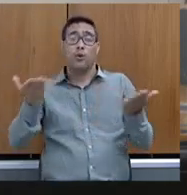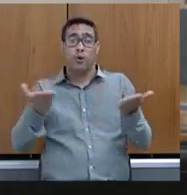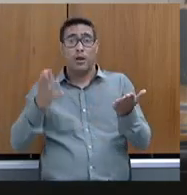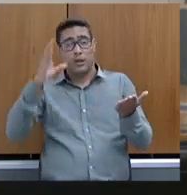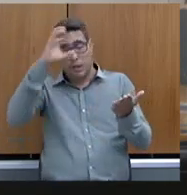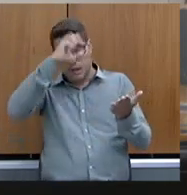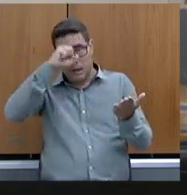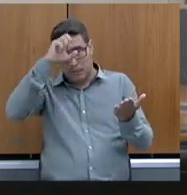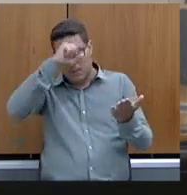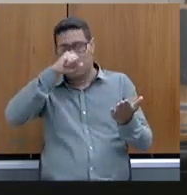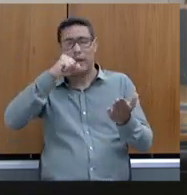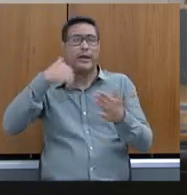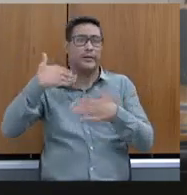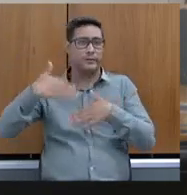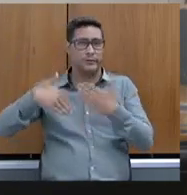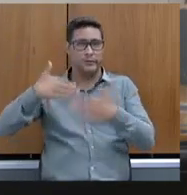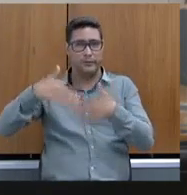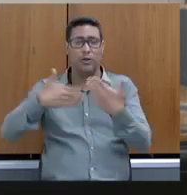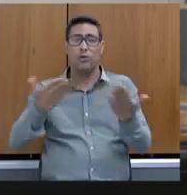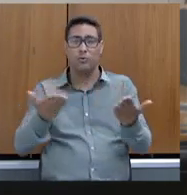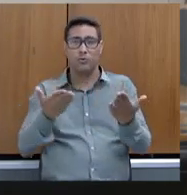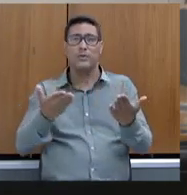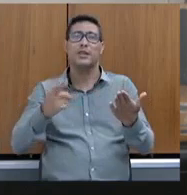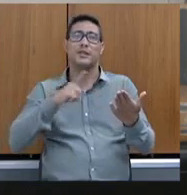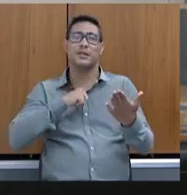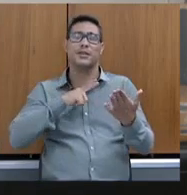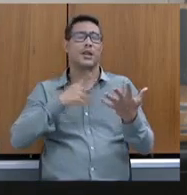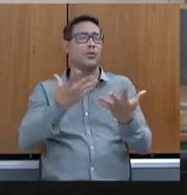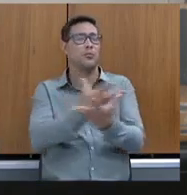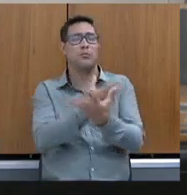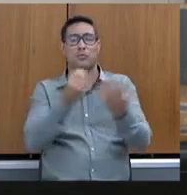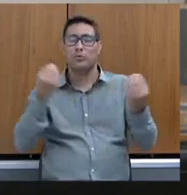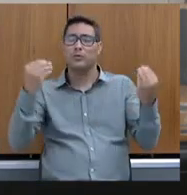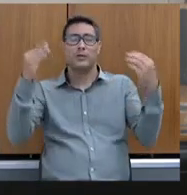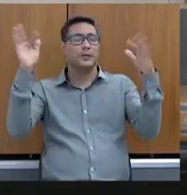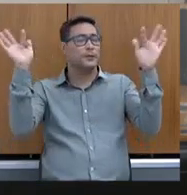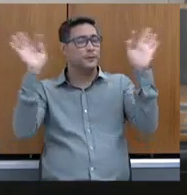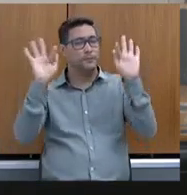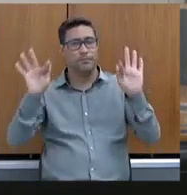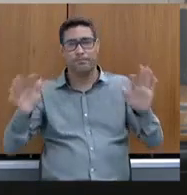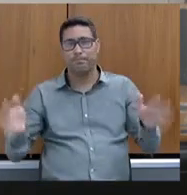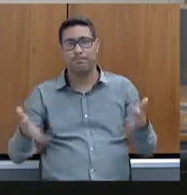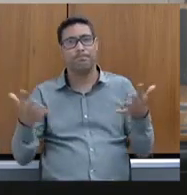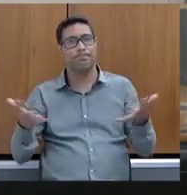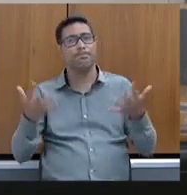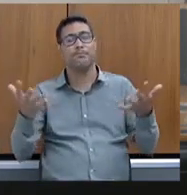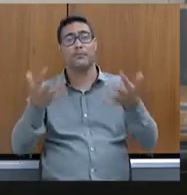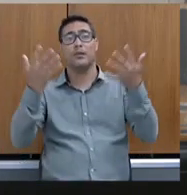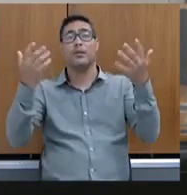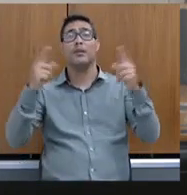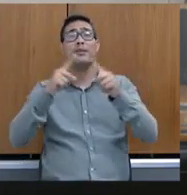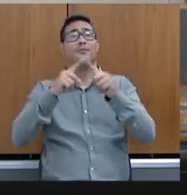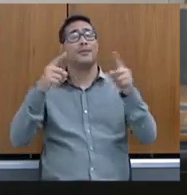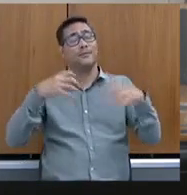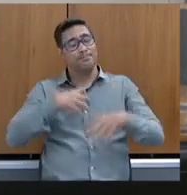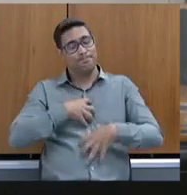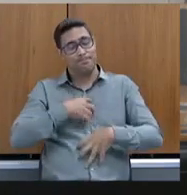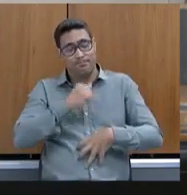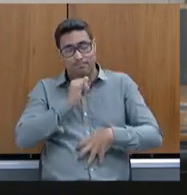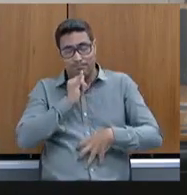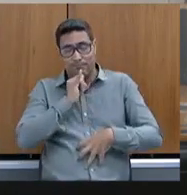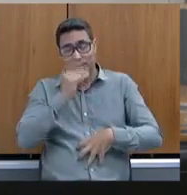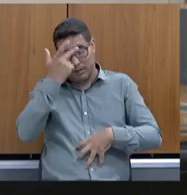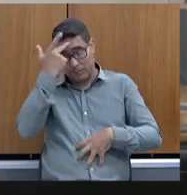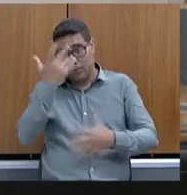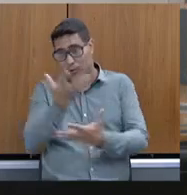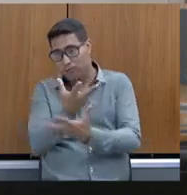com certeza muito comemorar mesmo lamentando a perda de tanta gente né no